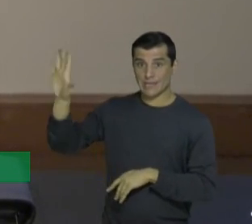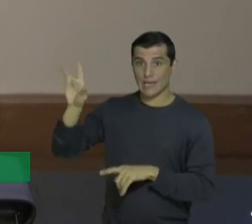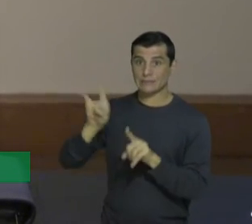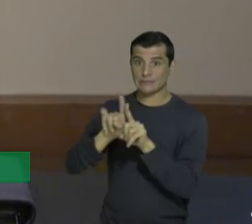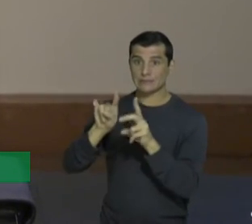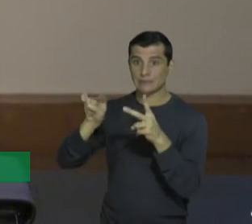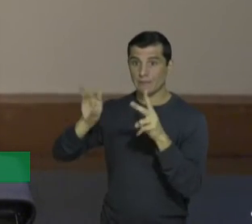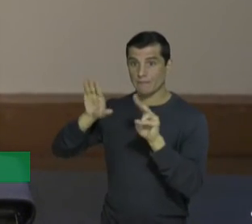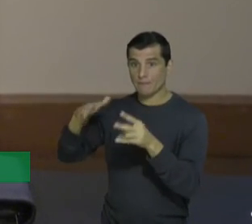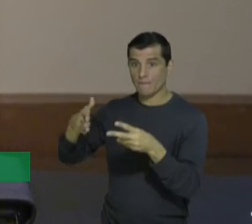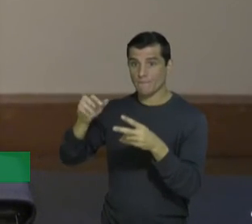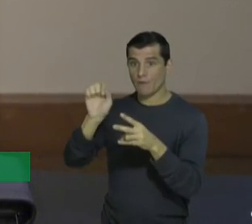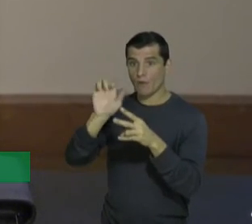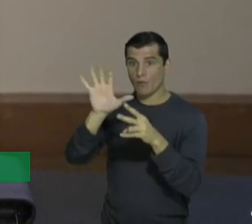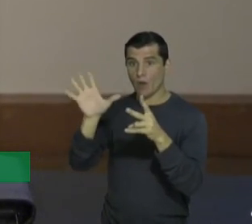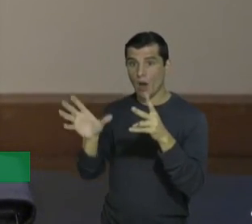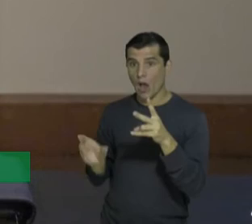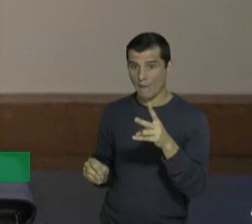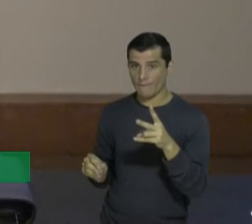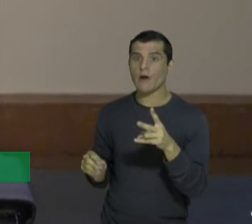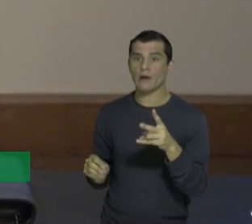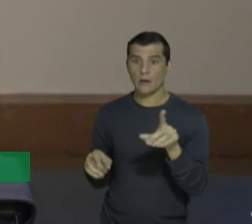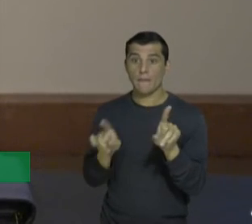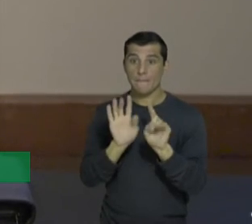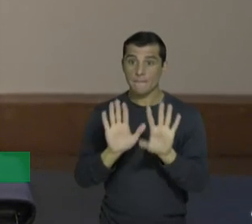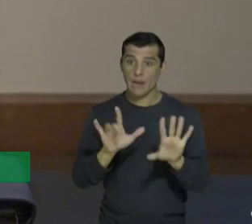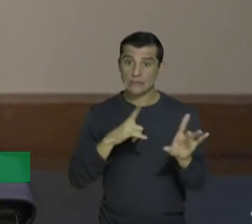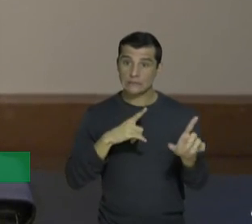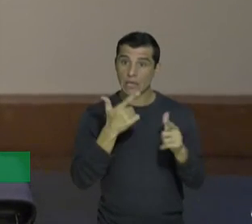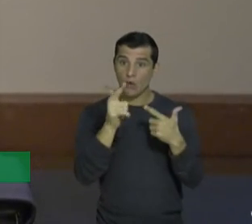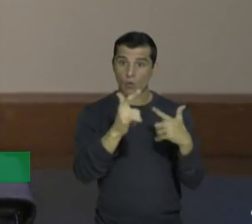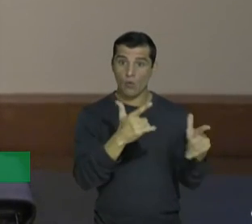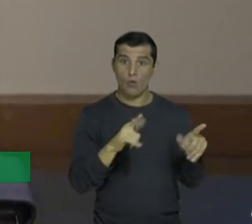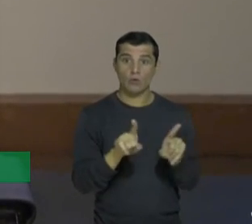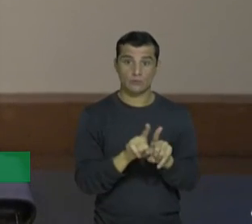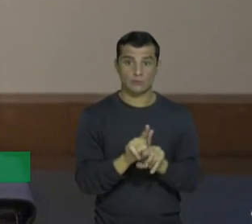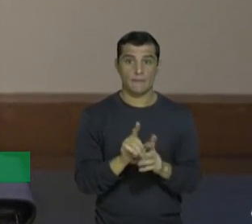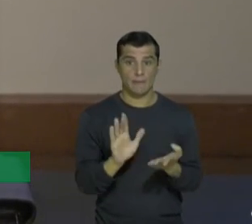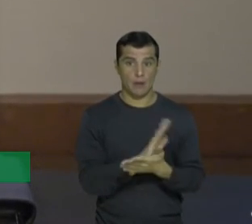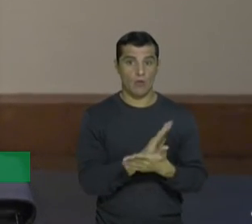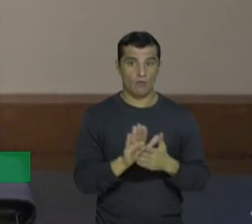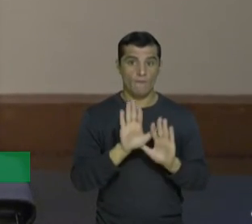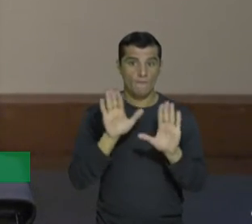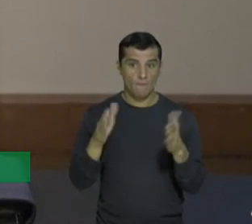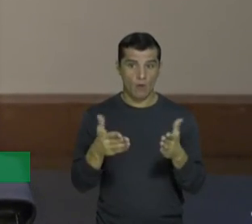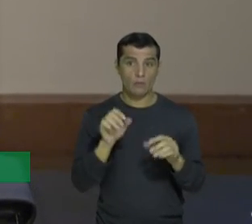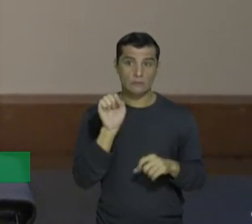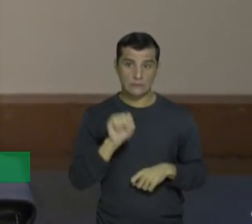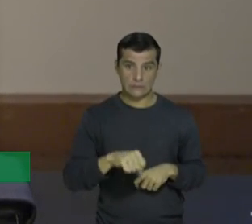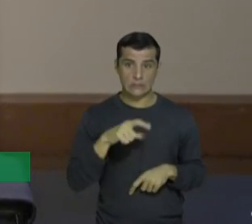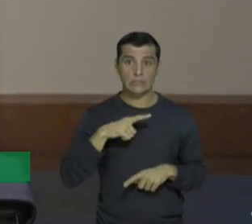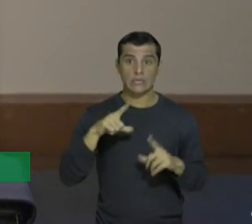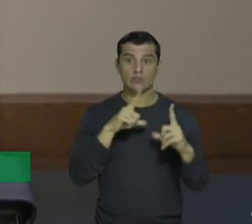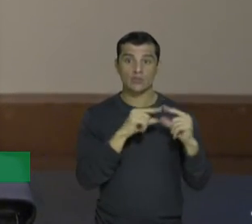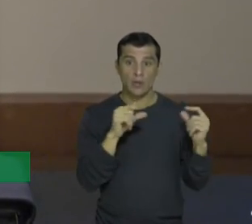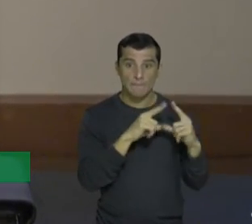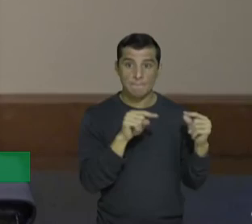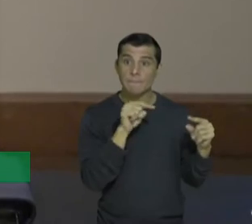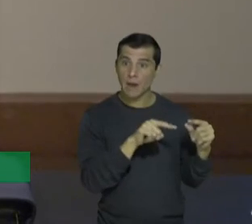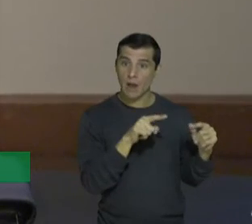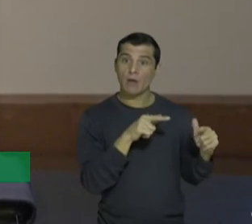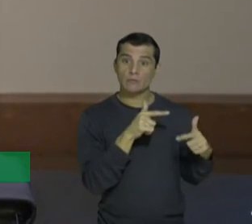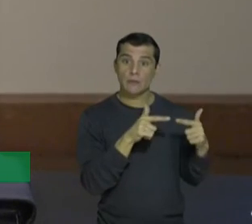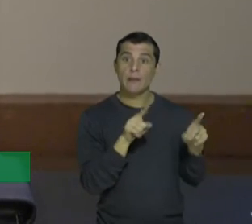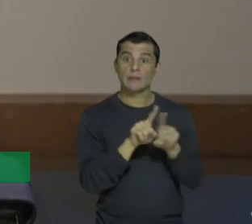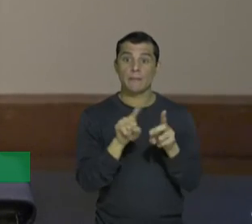África mas não esquecendo dos nichos tanto é que estamos sim trabalhando Japão estamos trabalhando